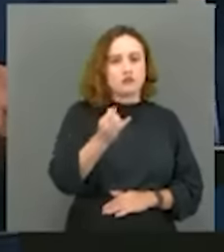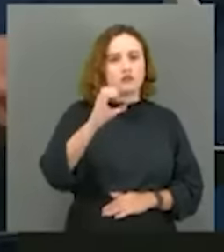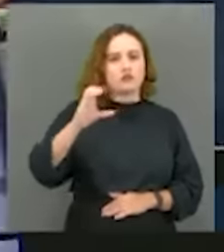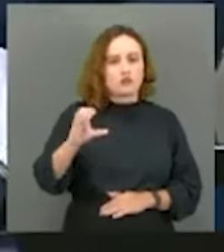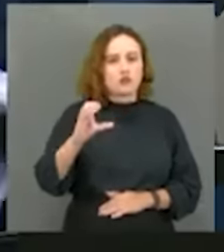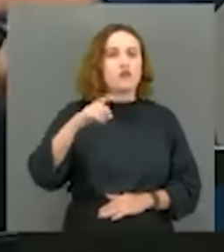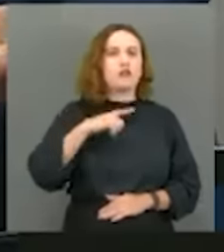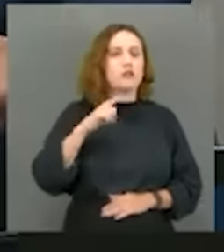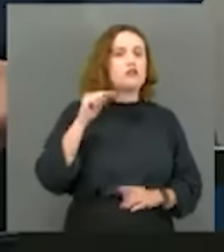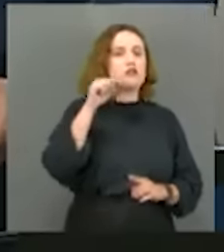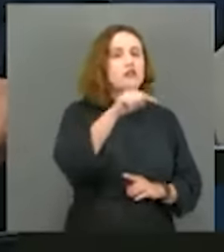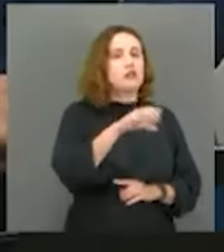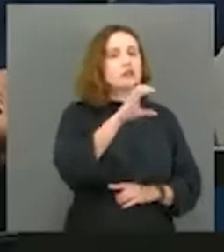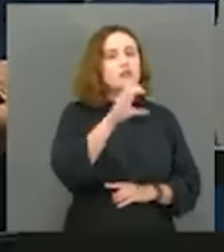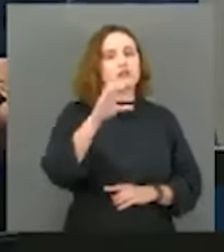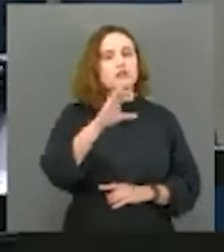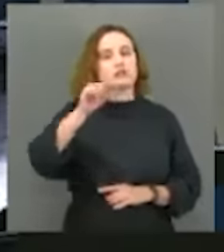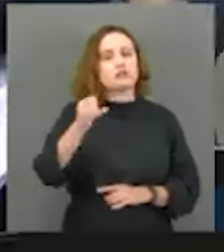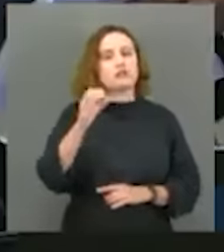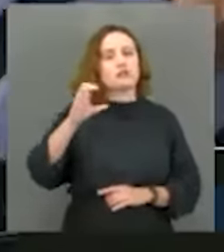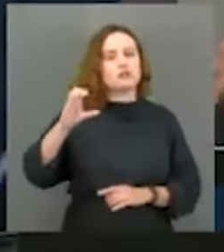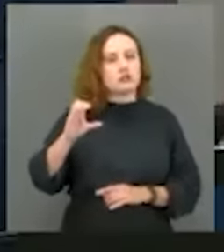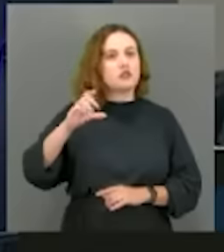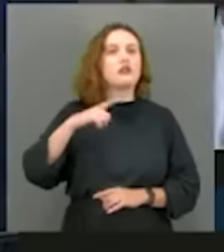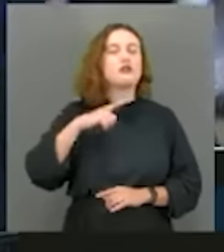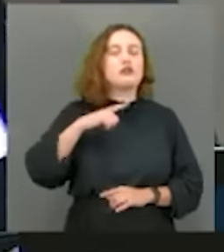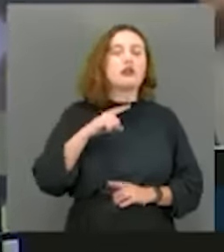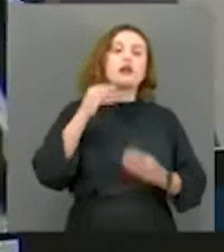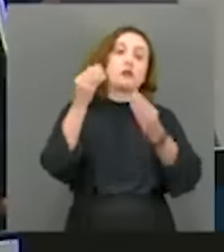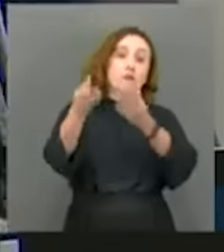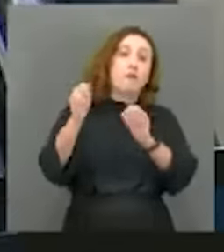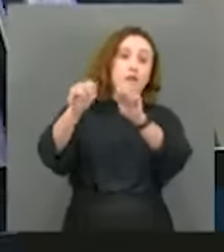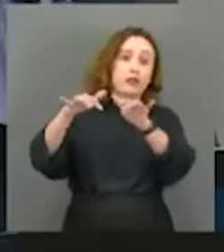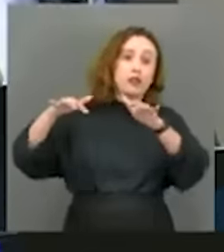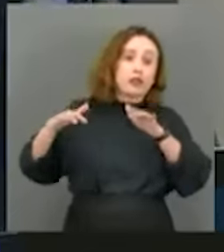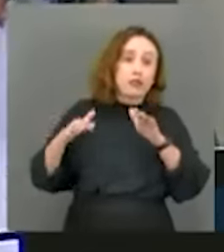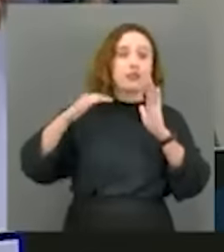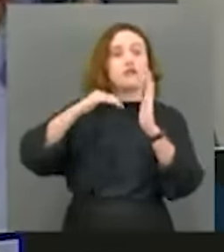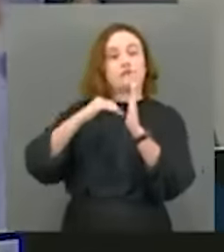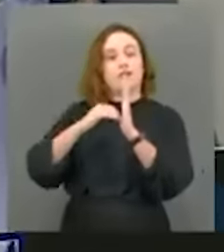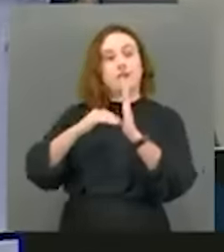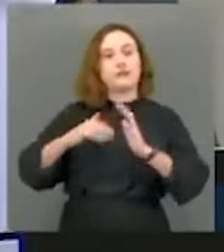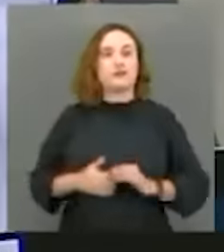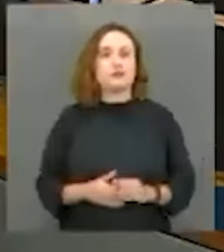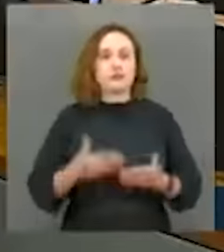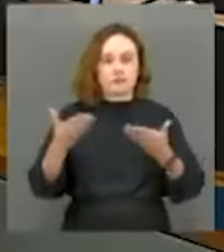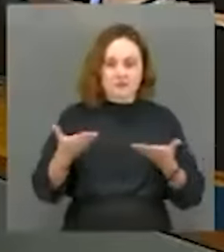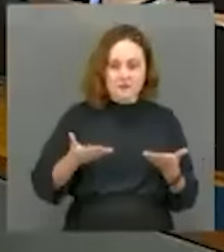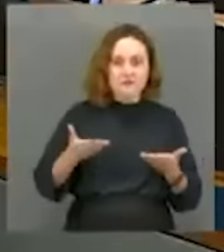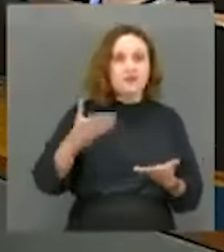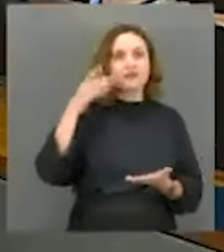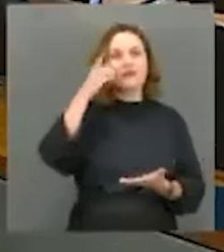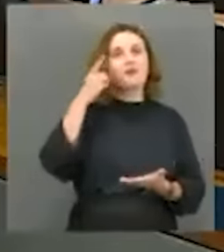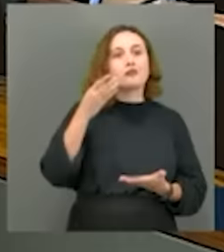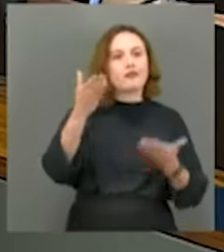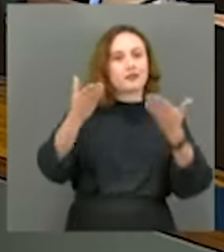ao plenário do Senado Federal pois não com a palavra o deputado Kim senhor